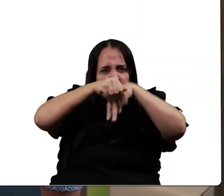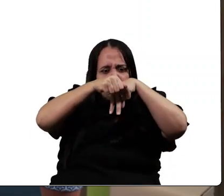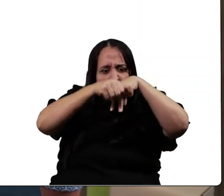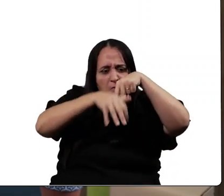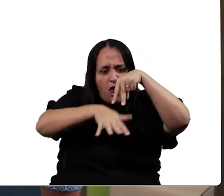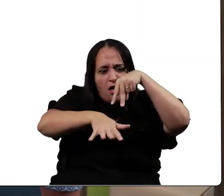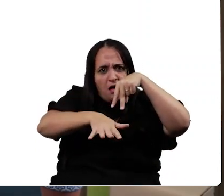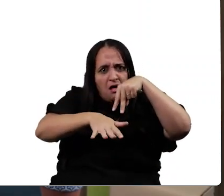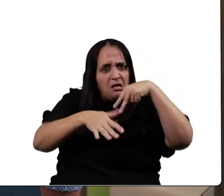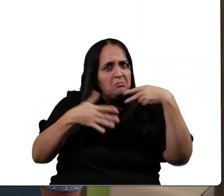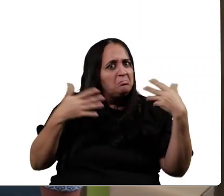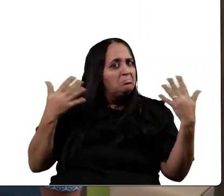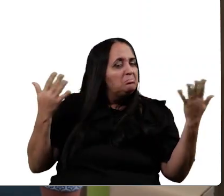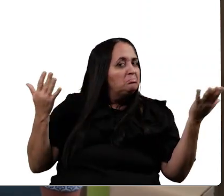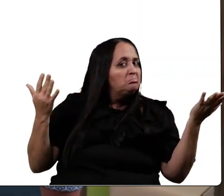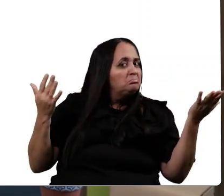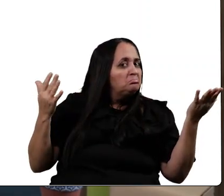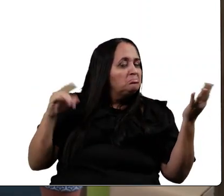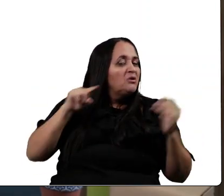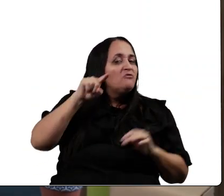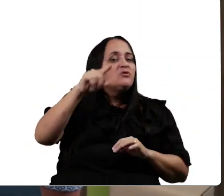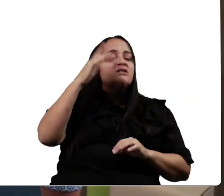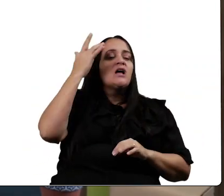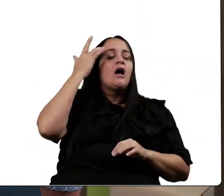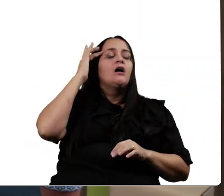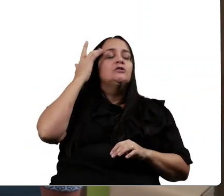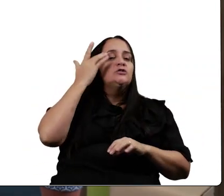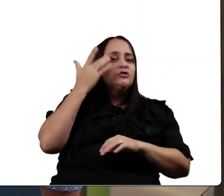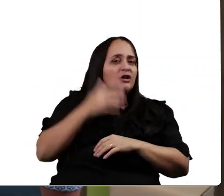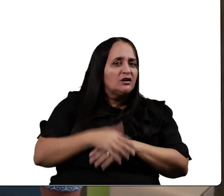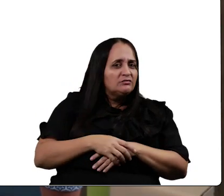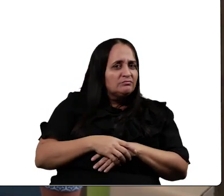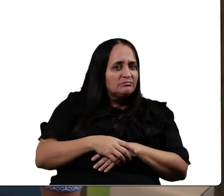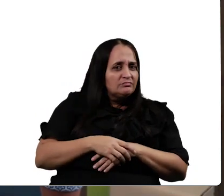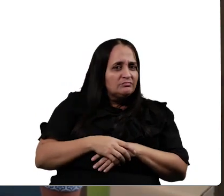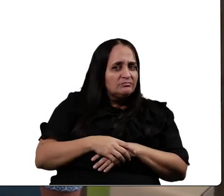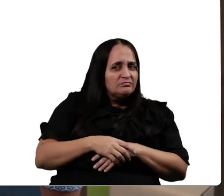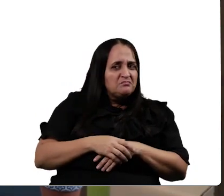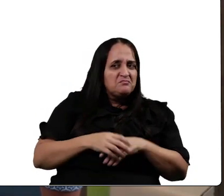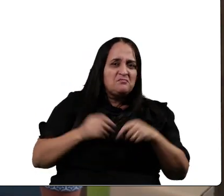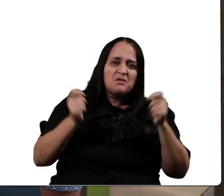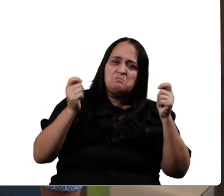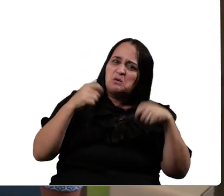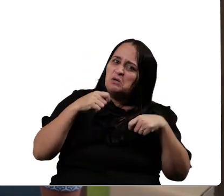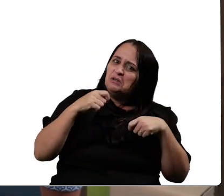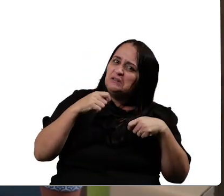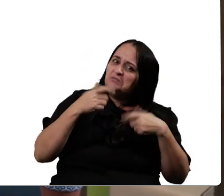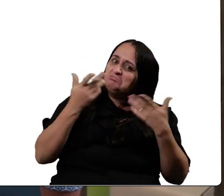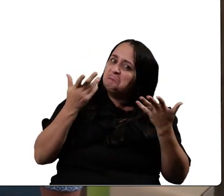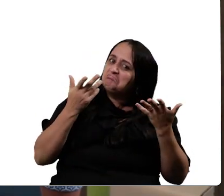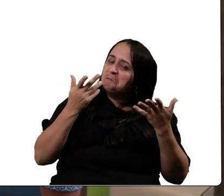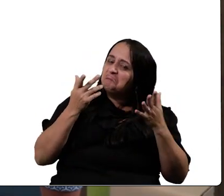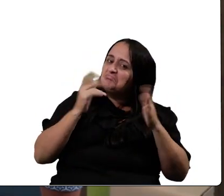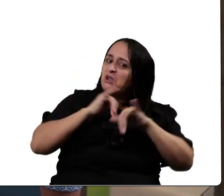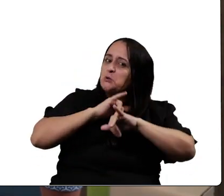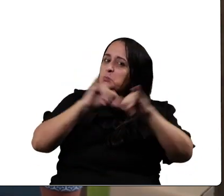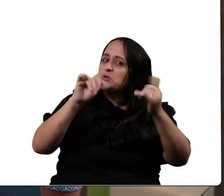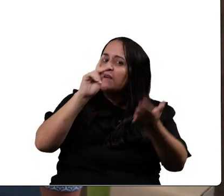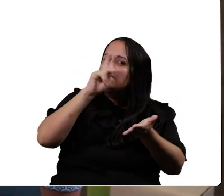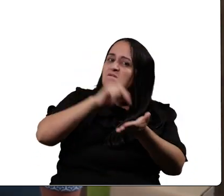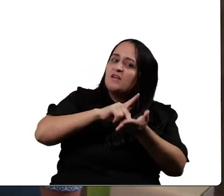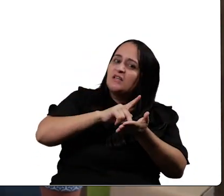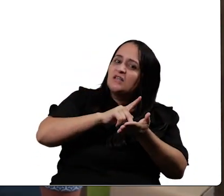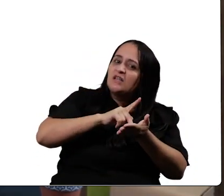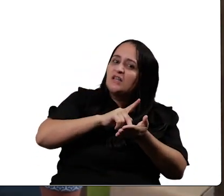xixi? O que é que você acha? Que isso é uma notícia verdadeira ou é